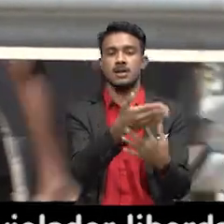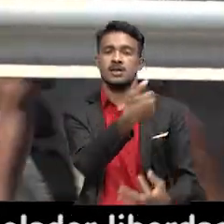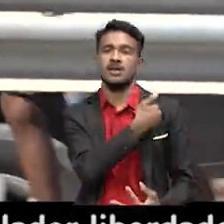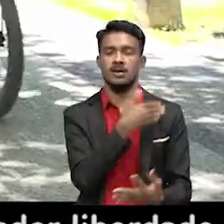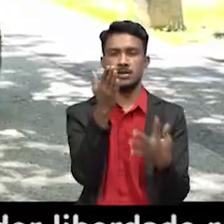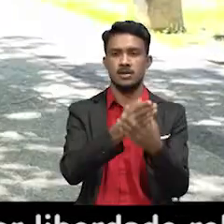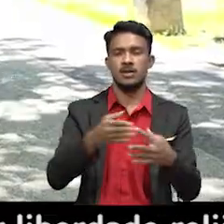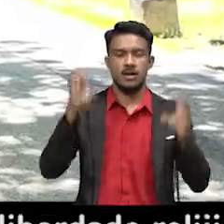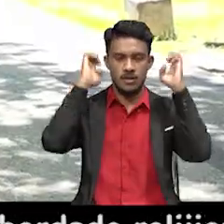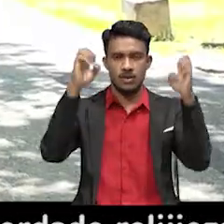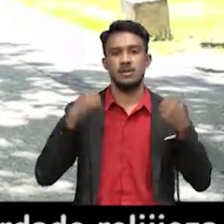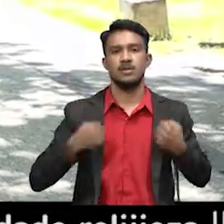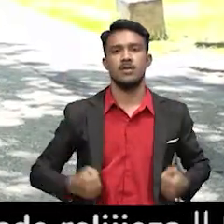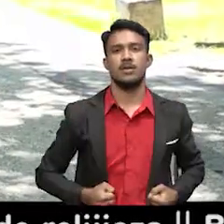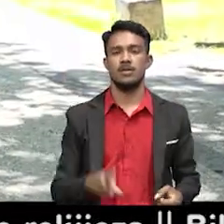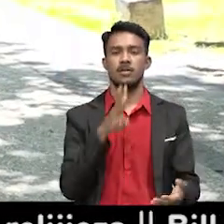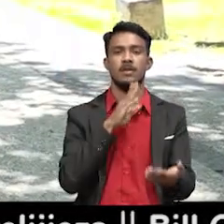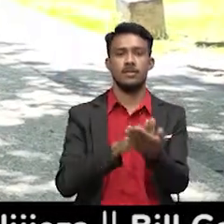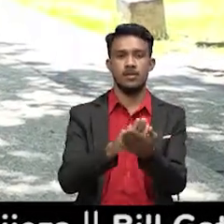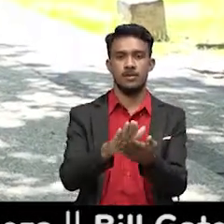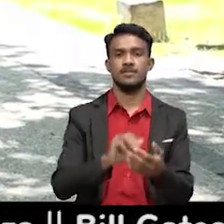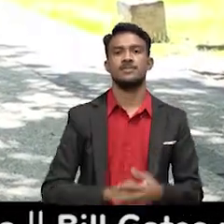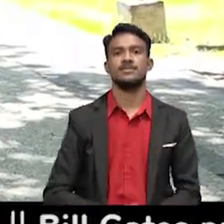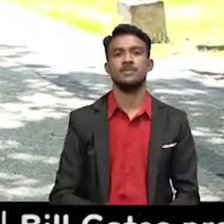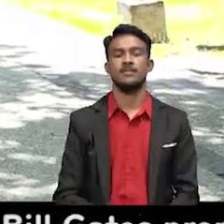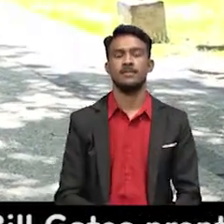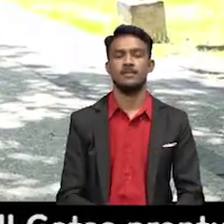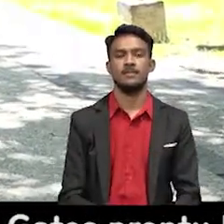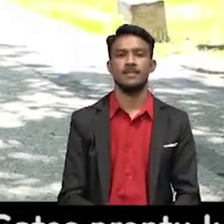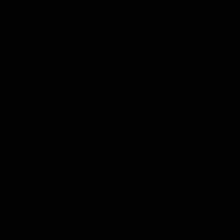bemos no saneamentu. Gasparinha de Souza, Aderito Ximenes, GMN.